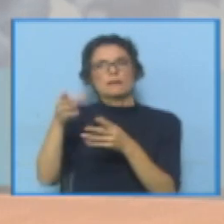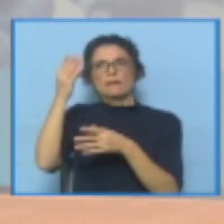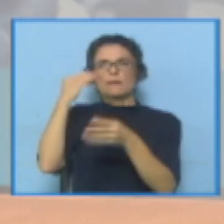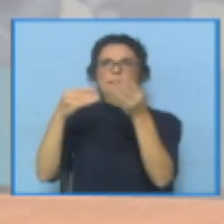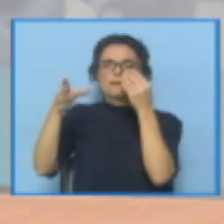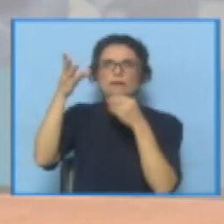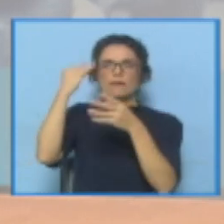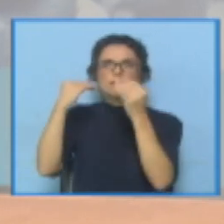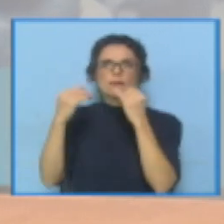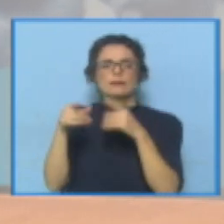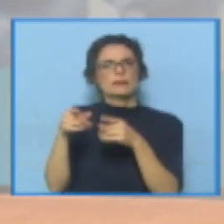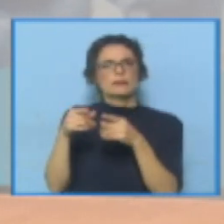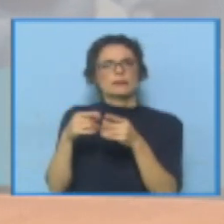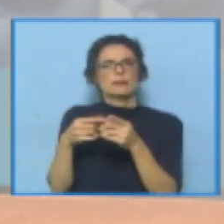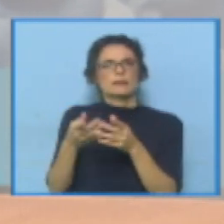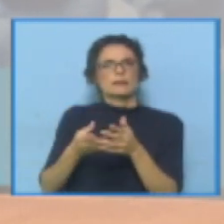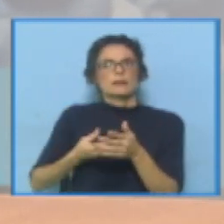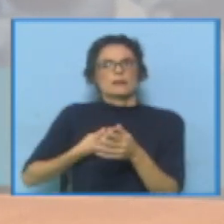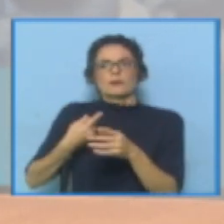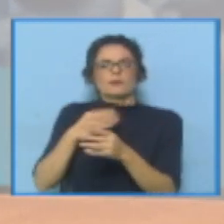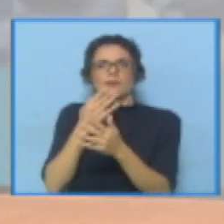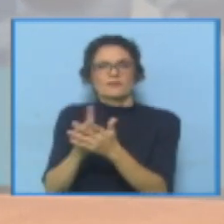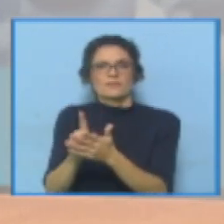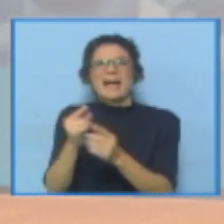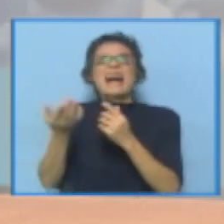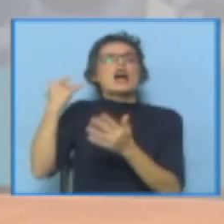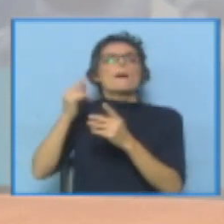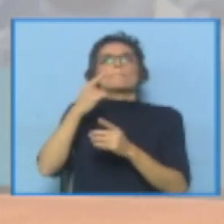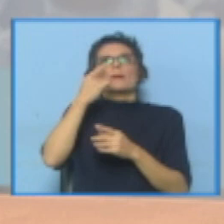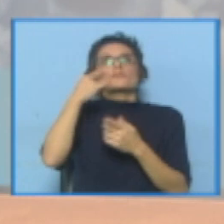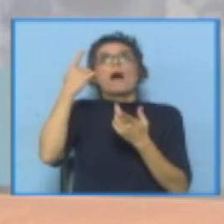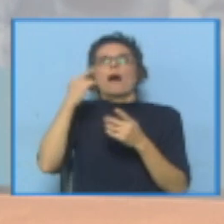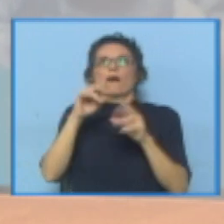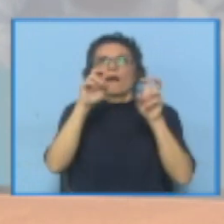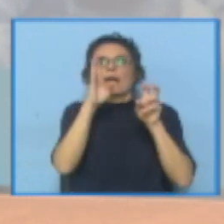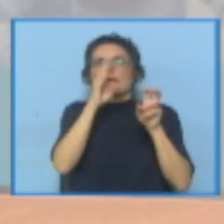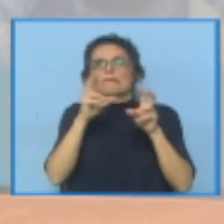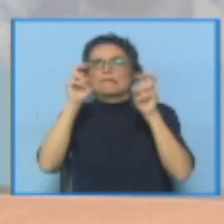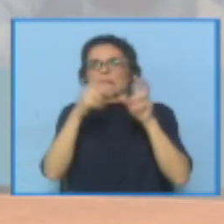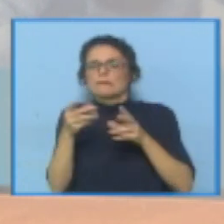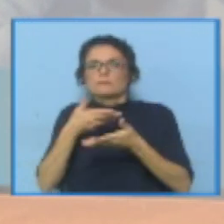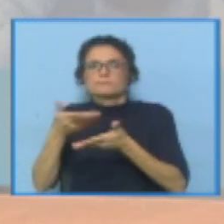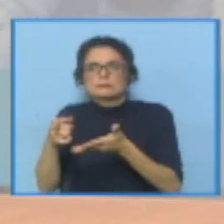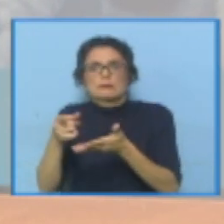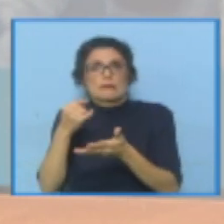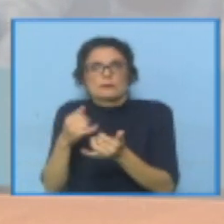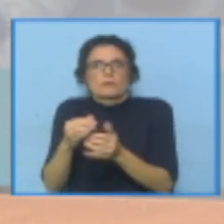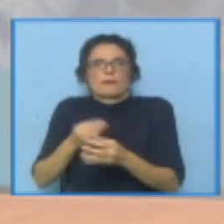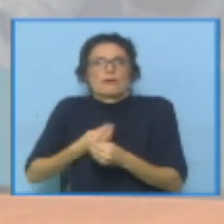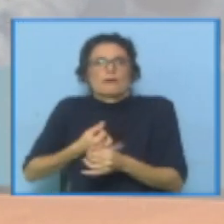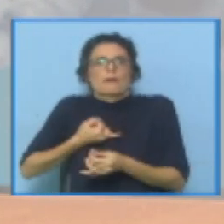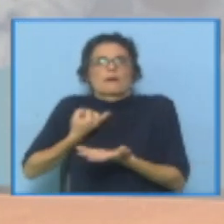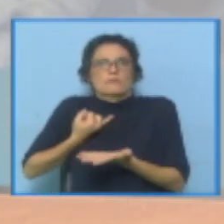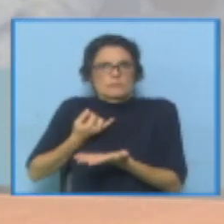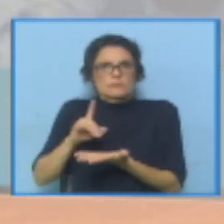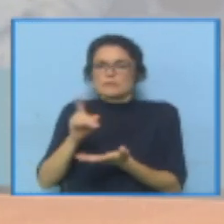seja, às vezes já havia um bocadinho aquela ideia errada de que falar sobre este tema, que ainda continua a ser um tema muito tabu na nossa sociedade